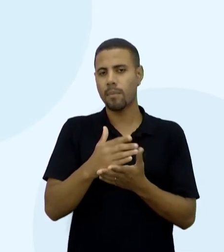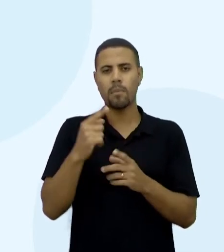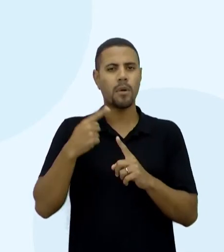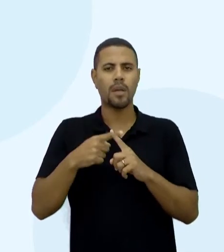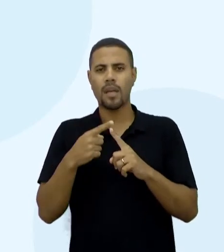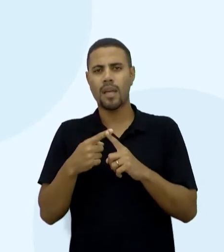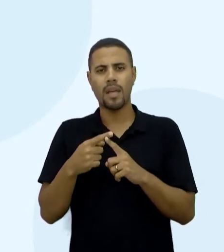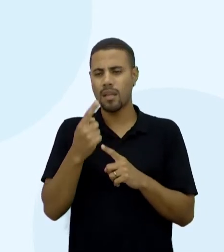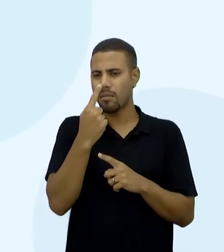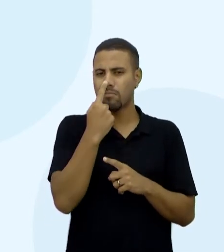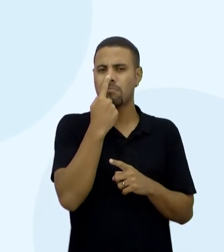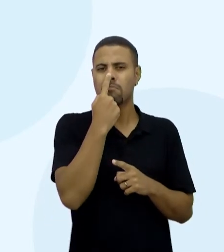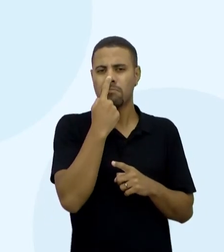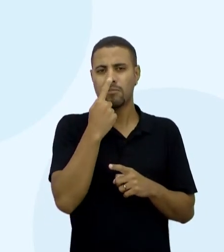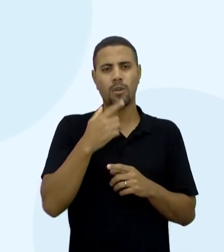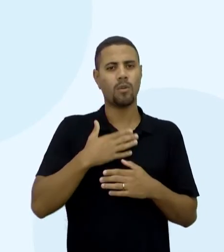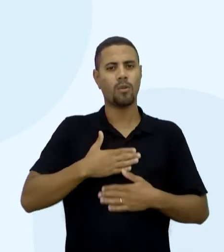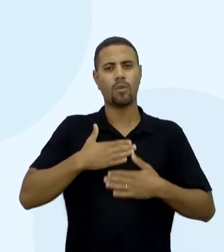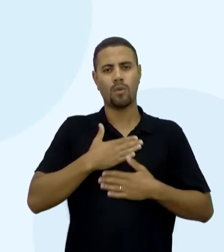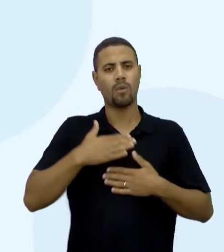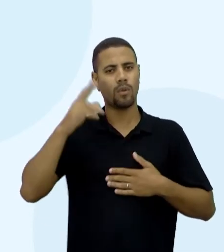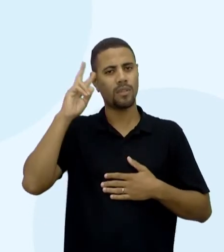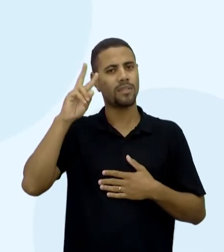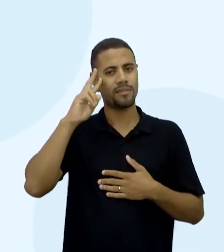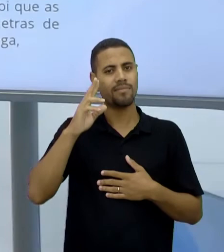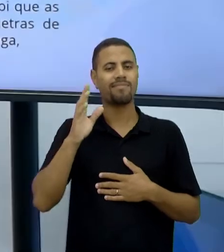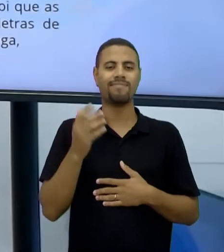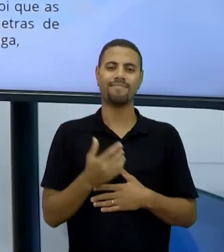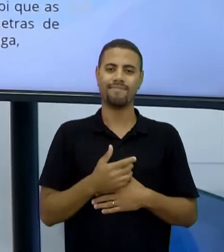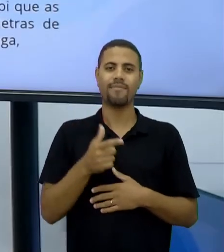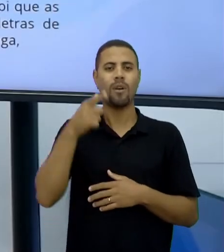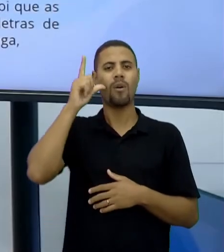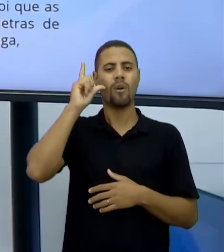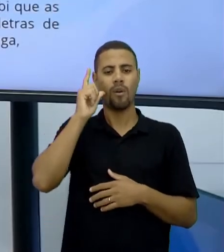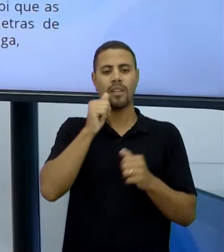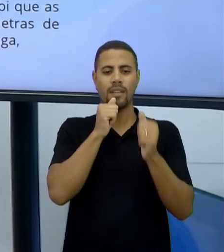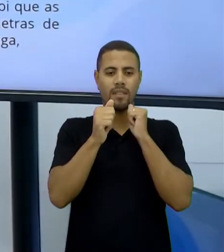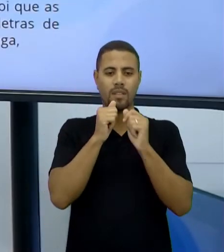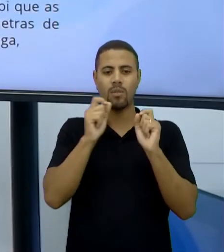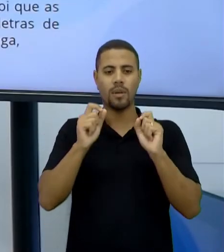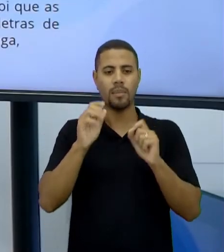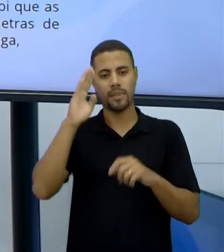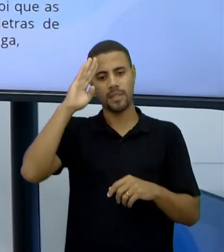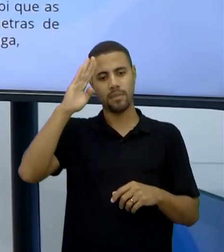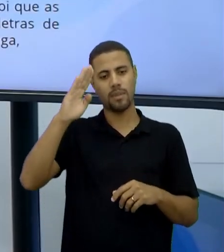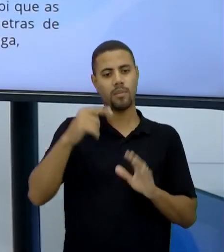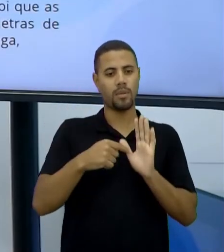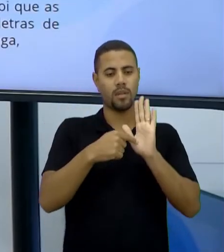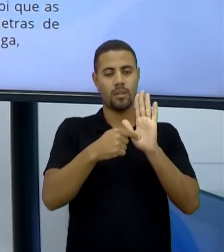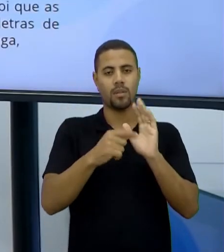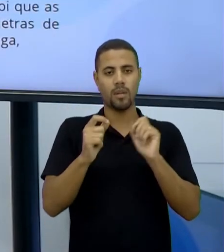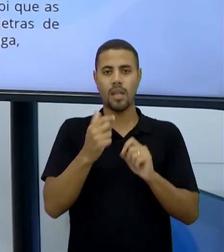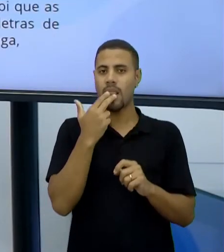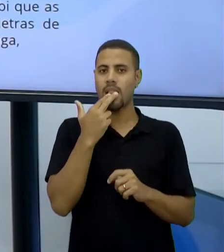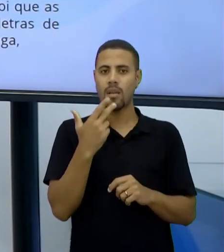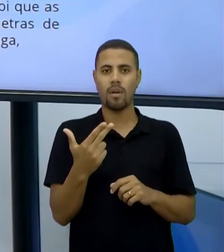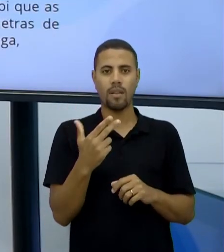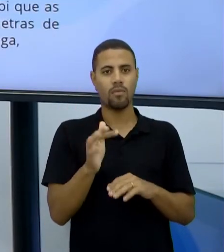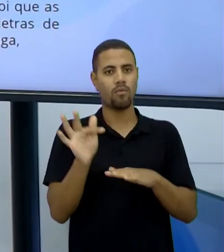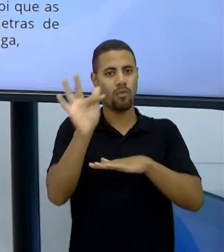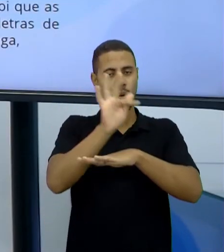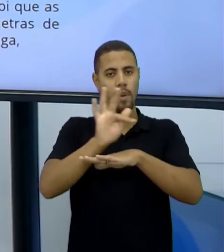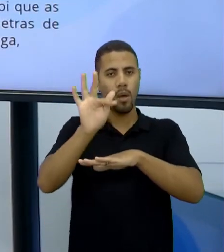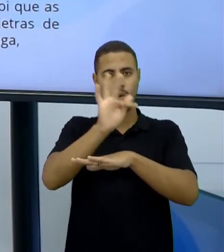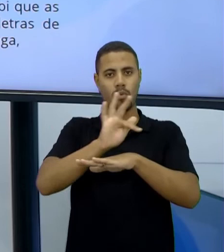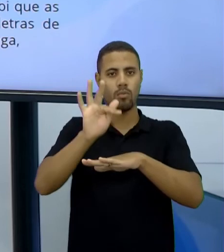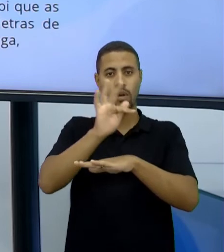com que ele gostasse. É legal que nessa entrevista, como a de ontem, o que predomina aí é a linguagem formal, mas